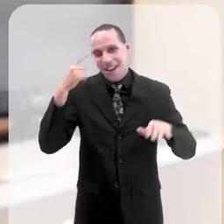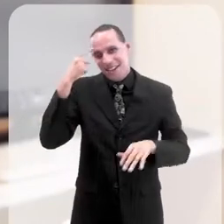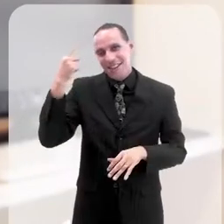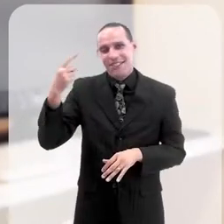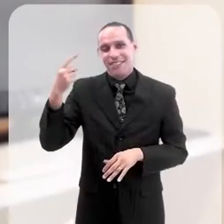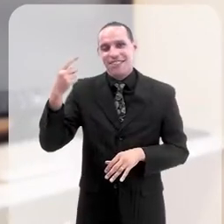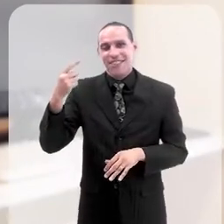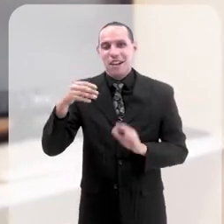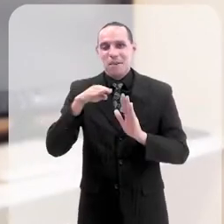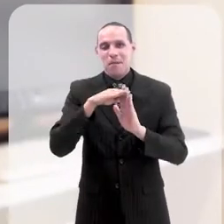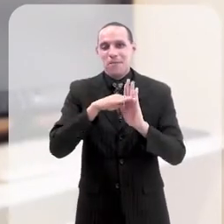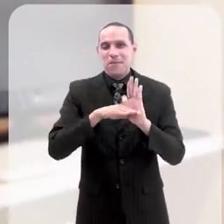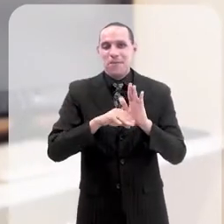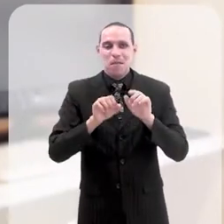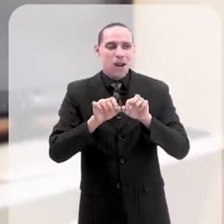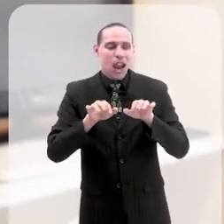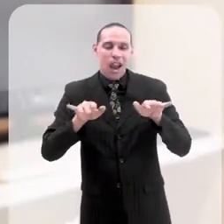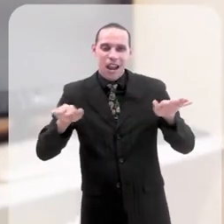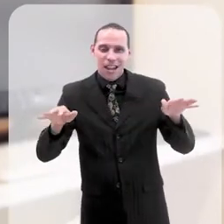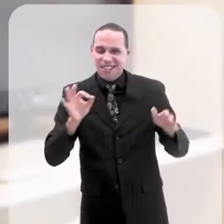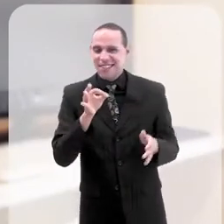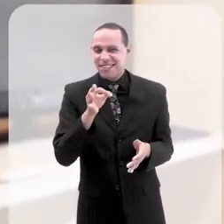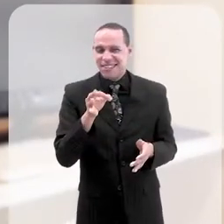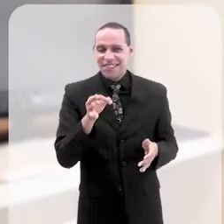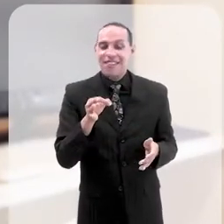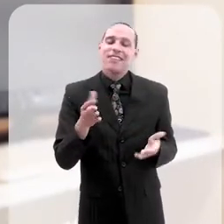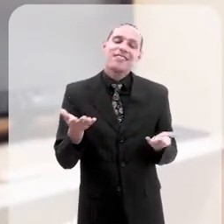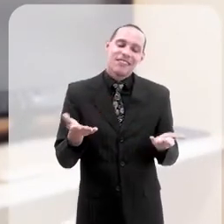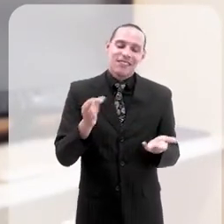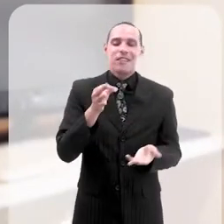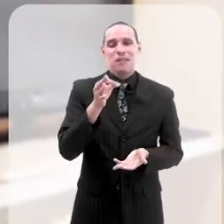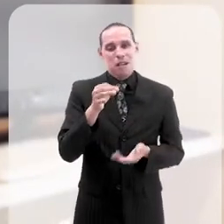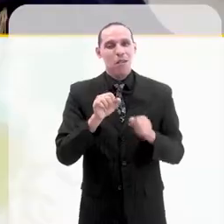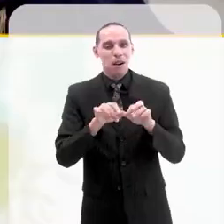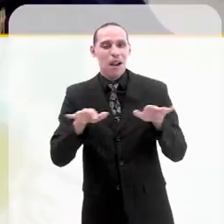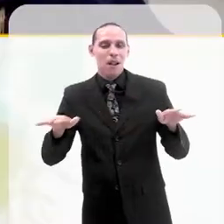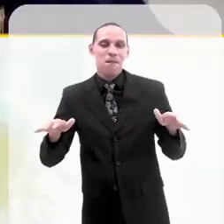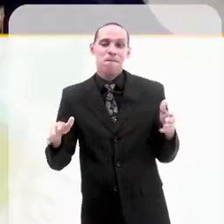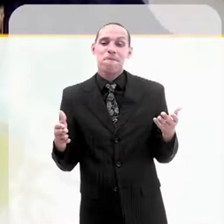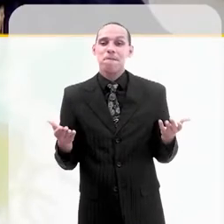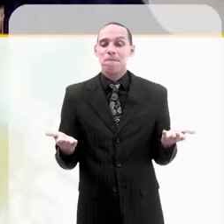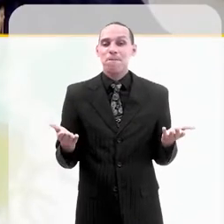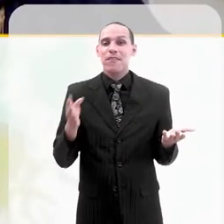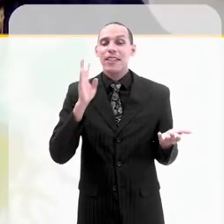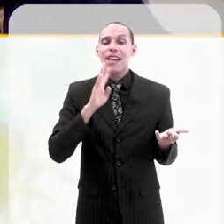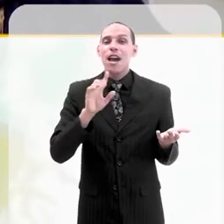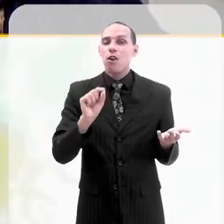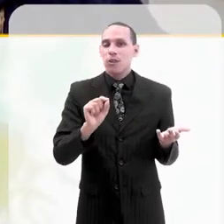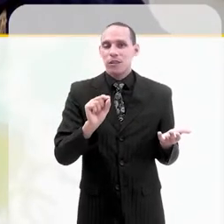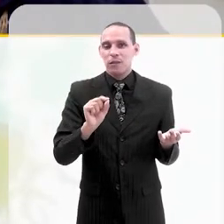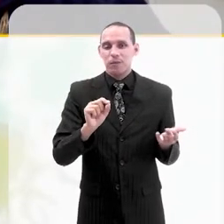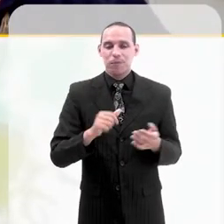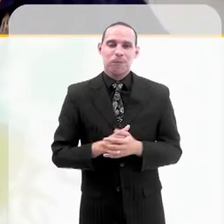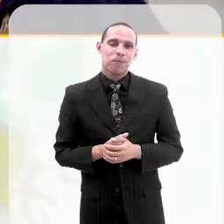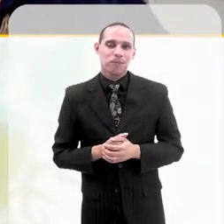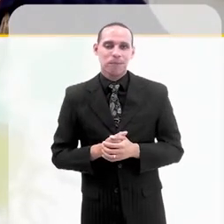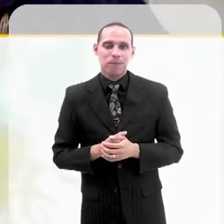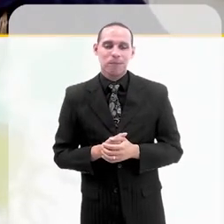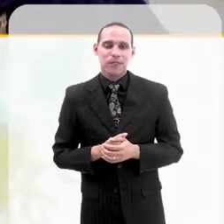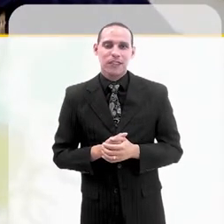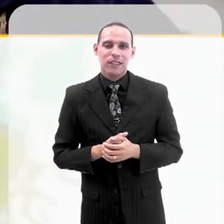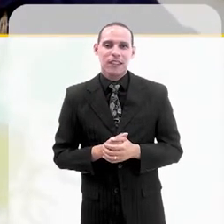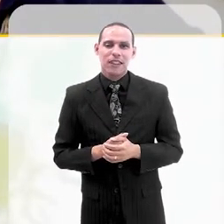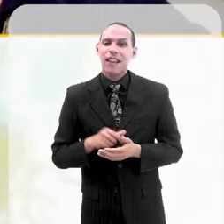para espalhar o programa, né? Levar o Para programa para espalhar o mais programa. pessoas. E o legal dele, Dani, que eu acho, que ele